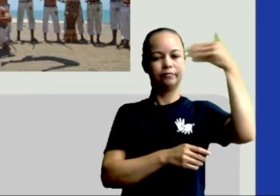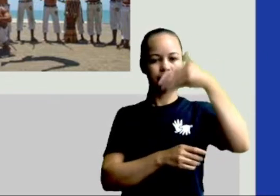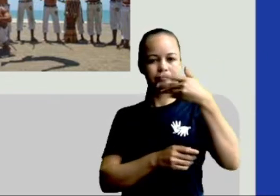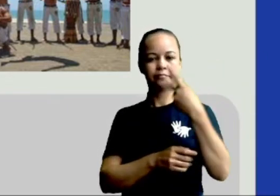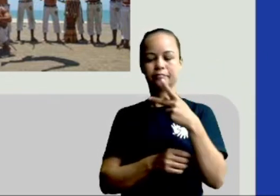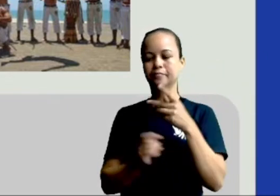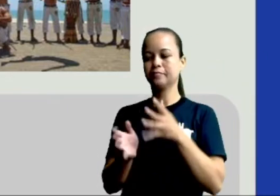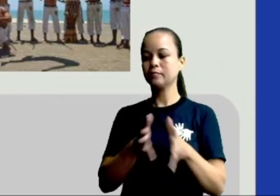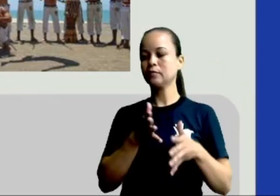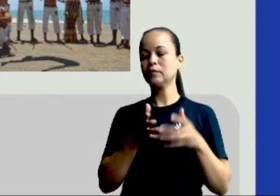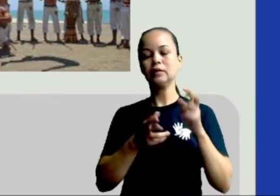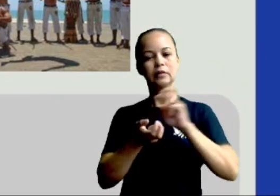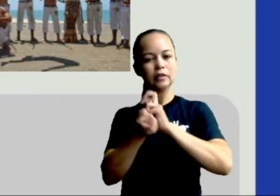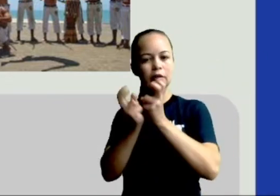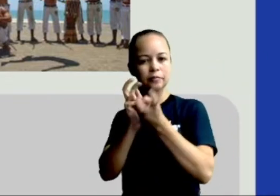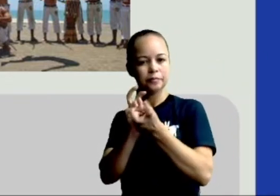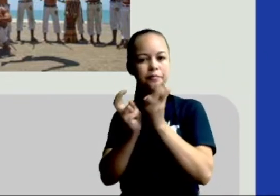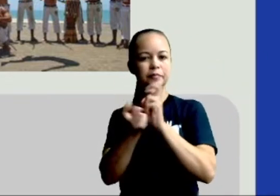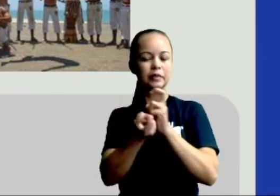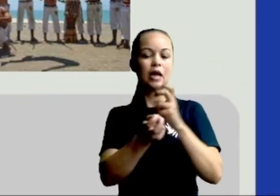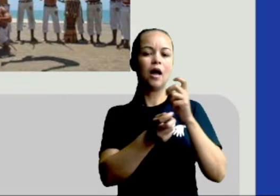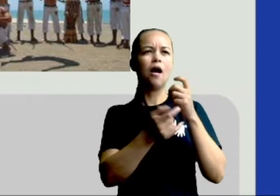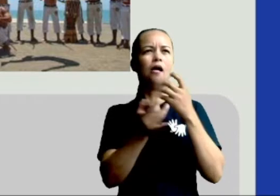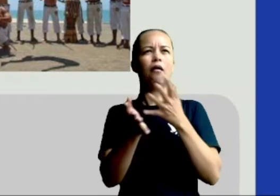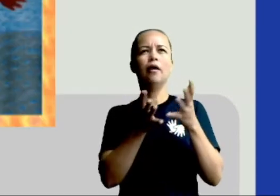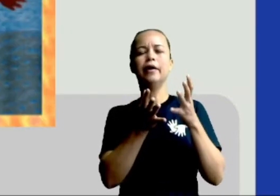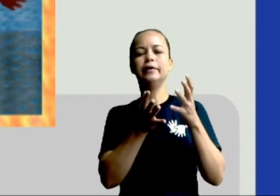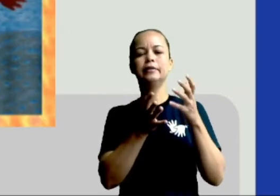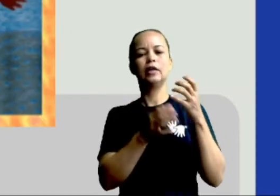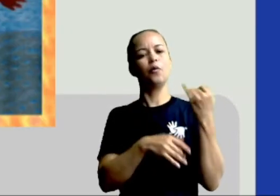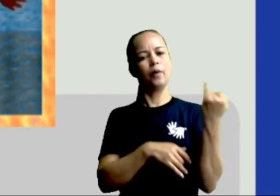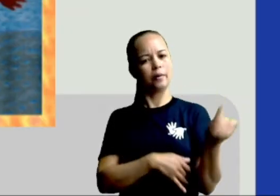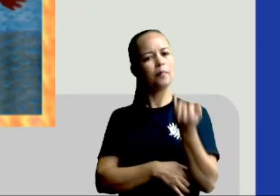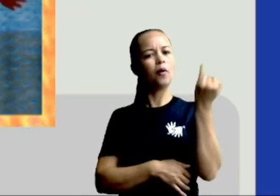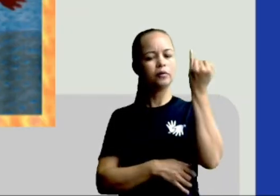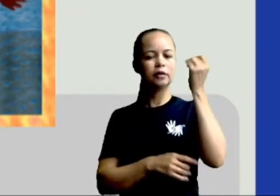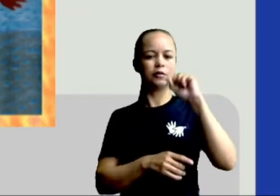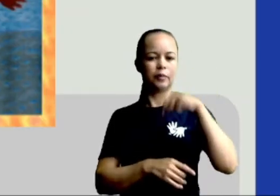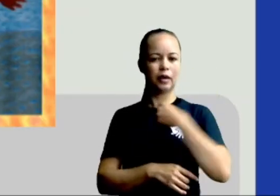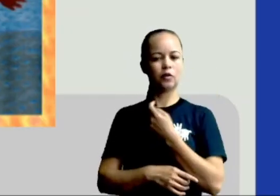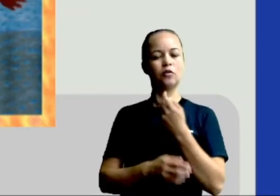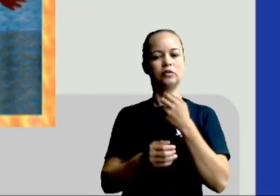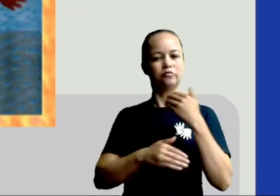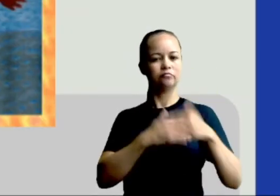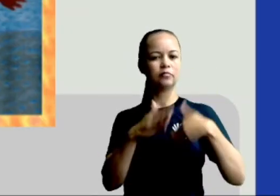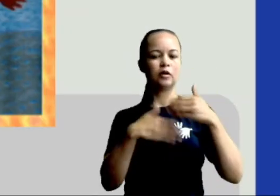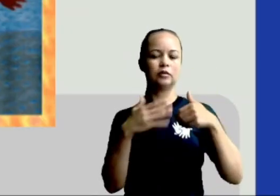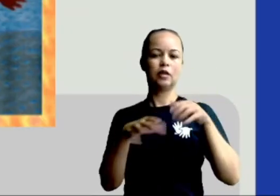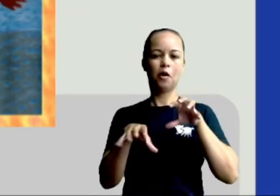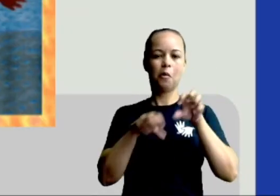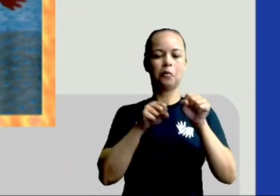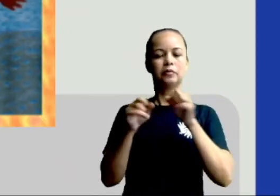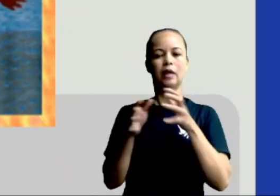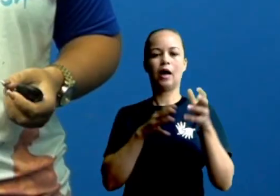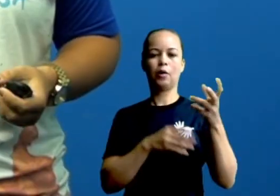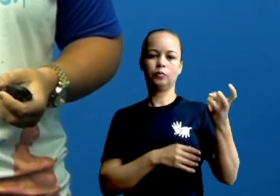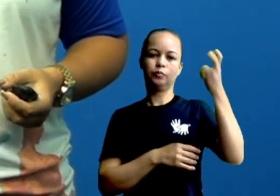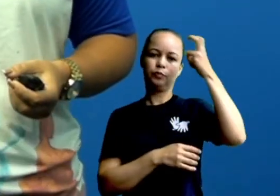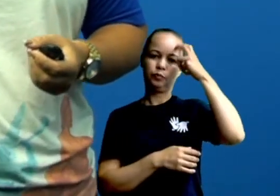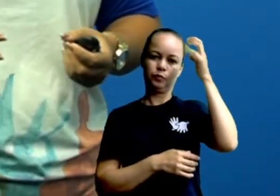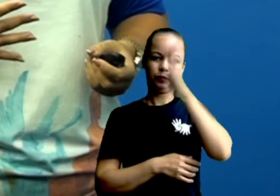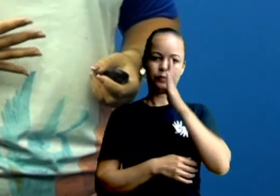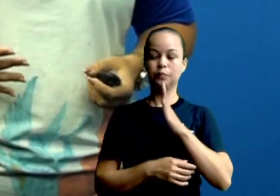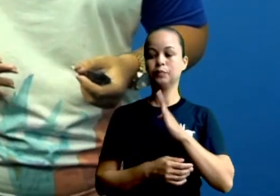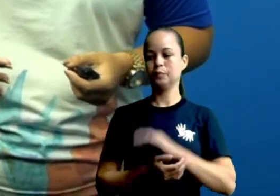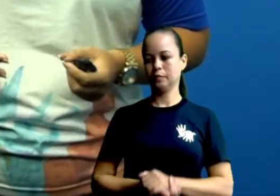africana, ela é muito importante para a formação da nossa cultura brasileira. E aí eu trouxe para vocês agora um livrinho muito